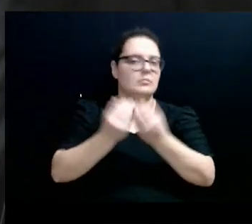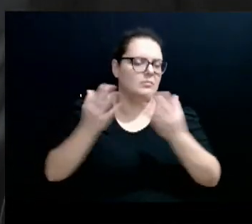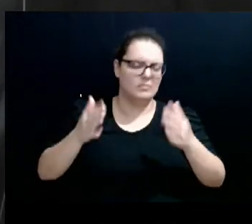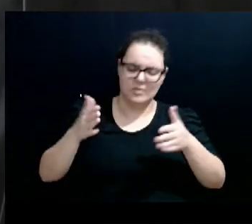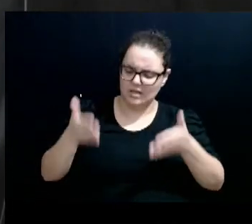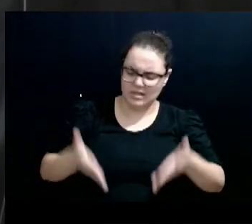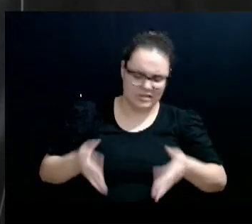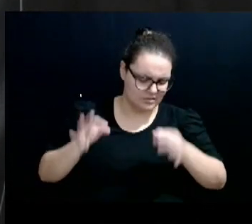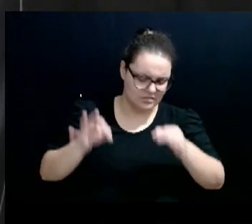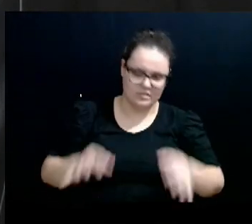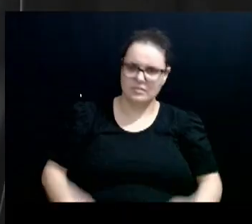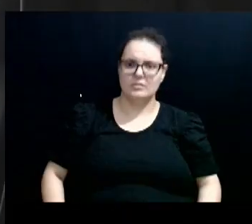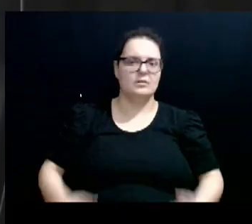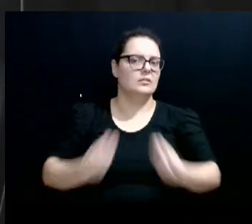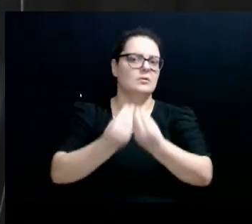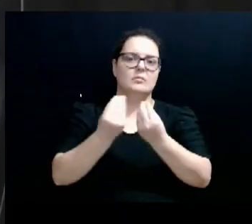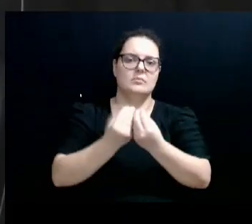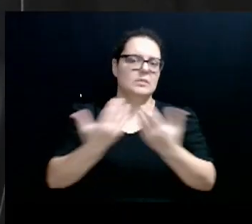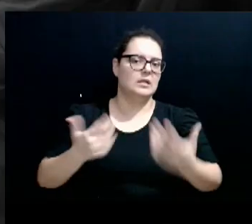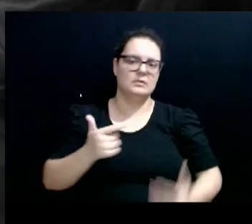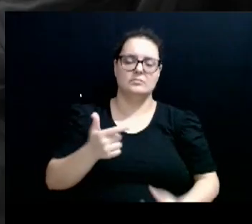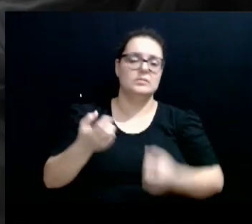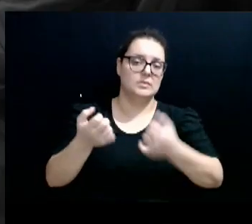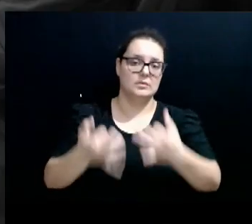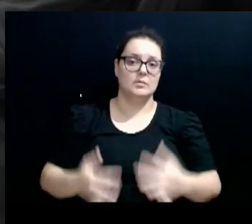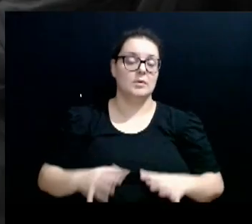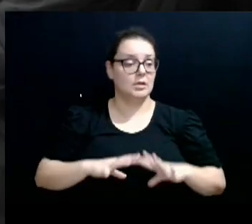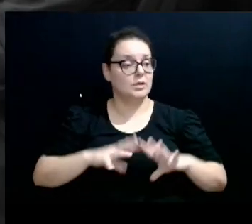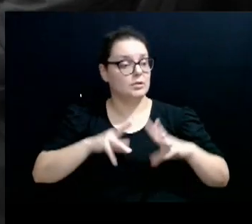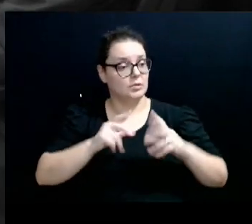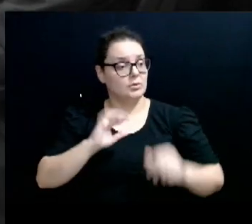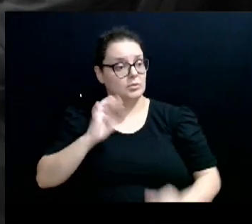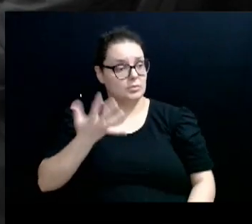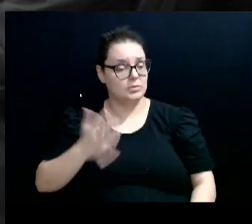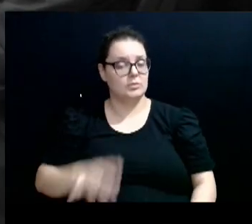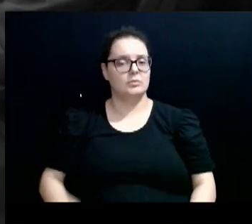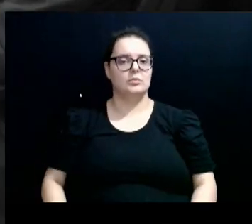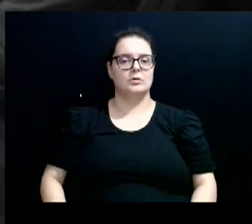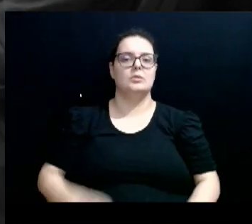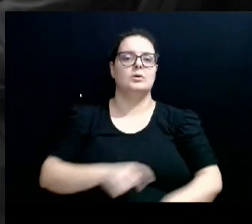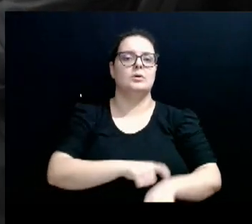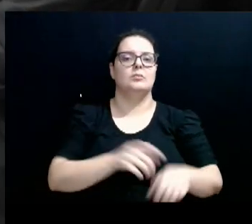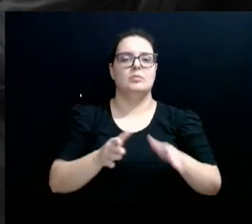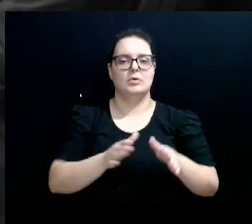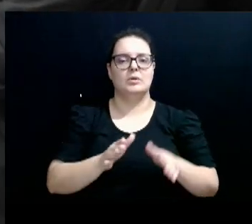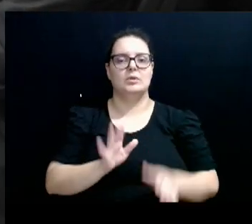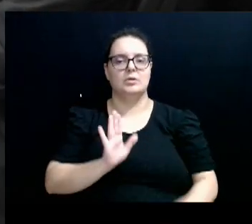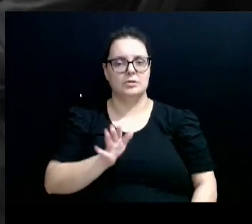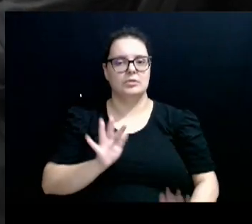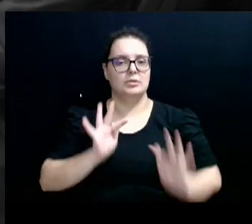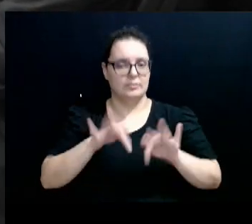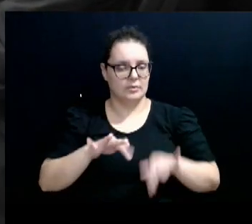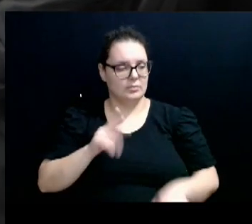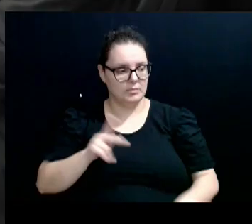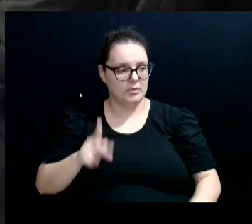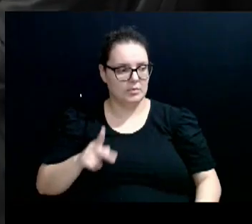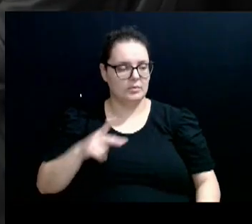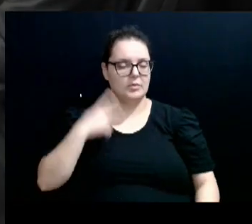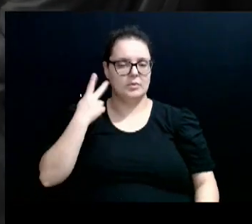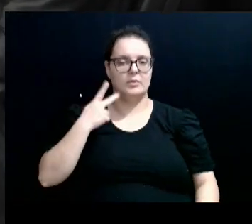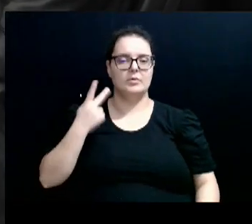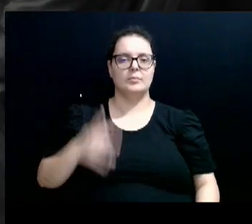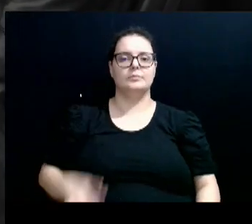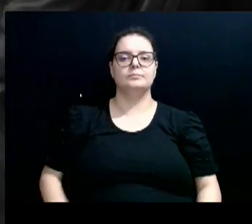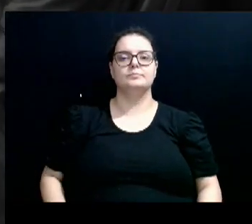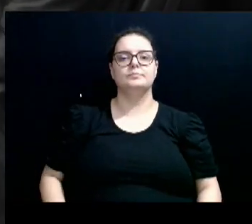tem explicação. Foi tudo isso que aconteceu naquele período, a gente já está no finalzinho, professor Alberto, mas eu não podia deixar de falar porque